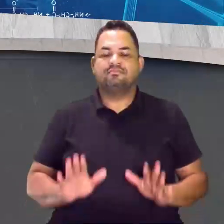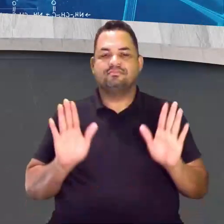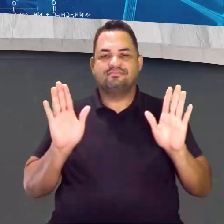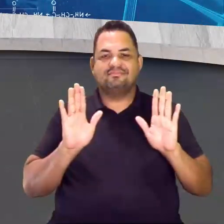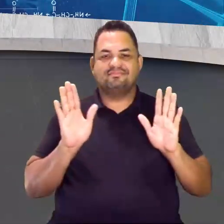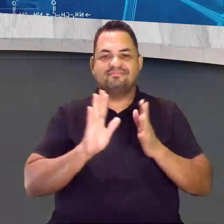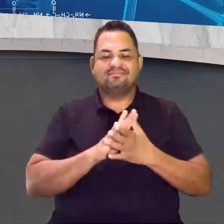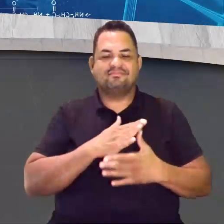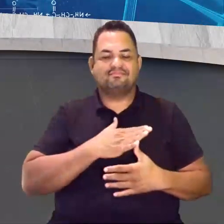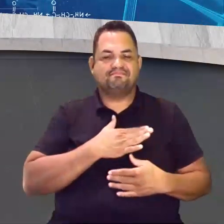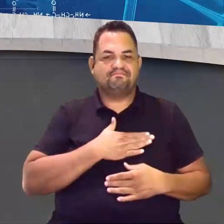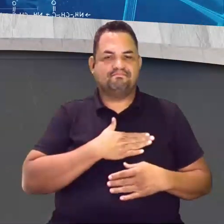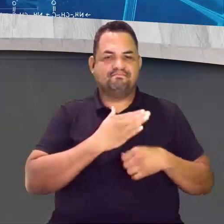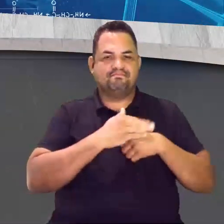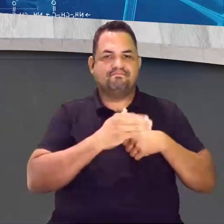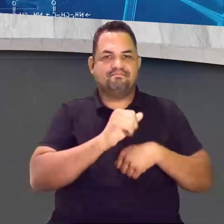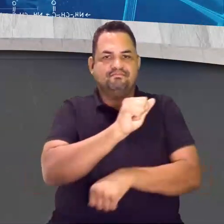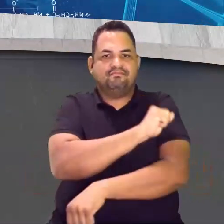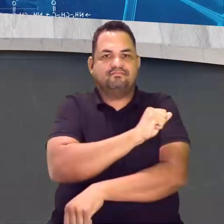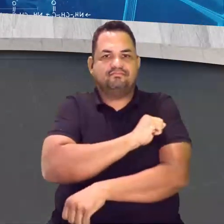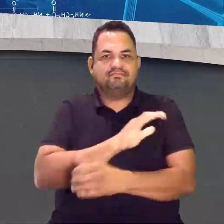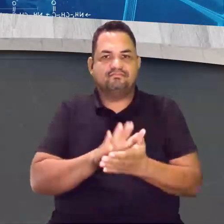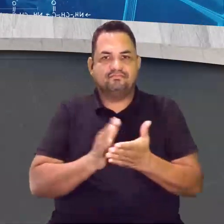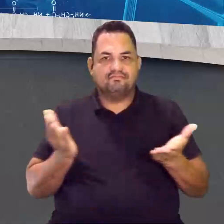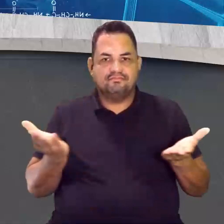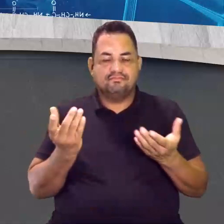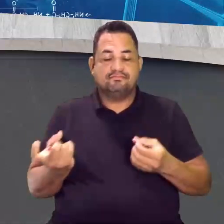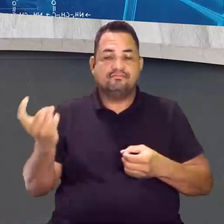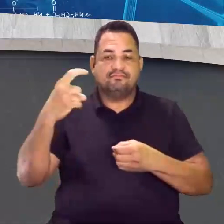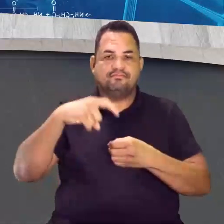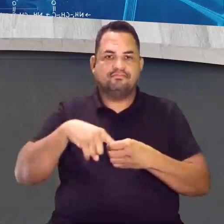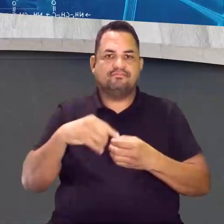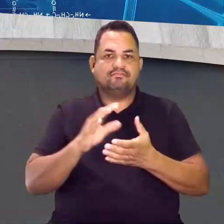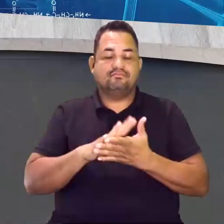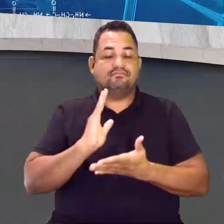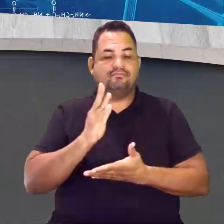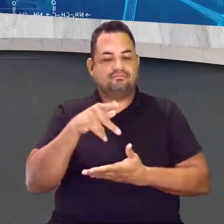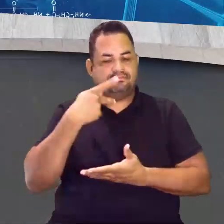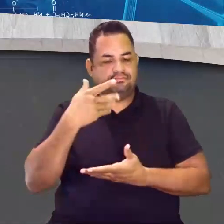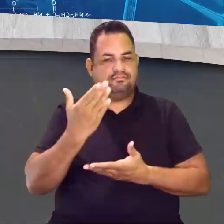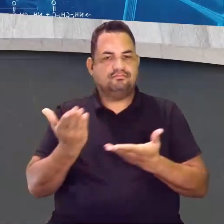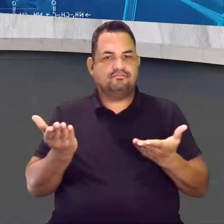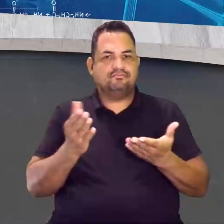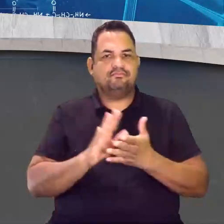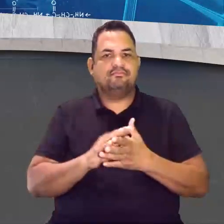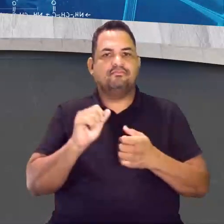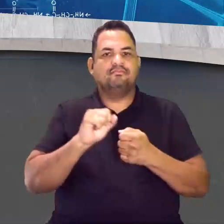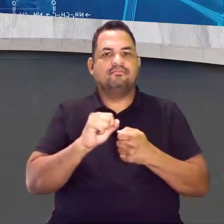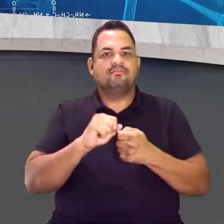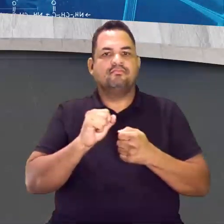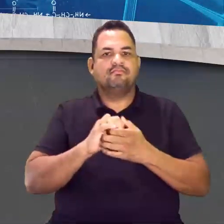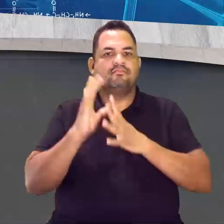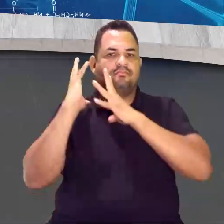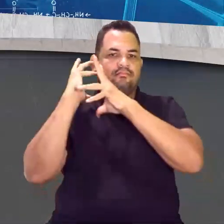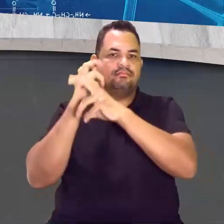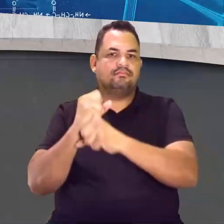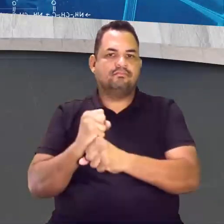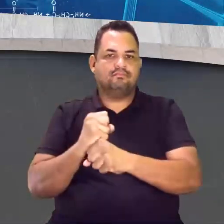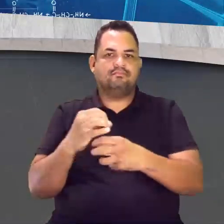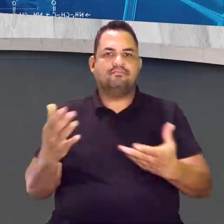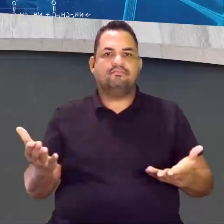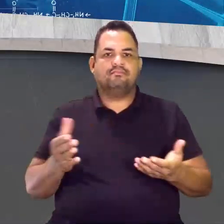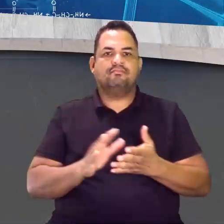Olá, meu caro aluno. Estamos agora de volta, conforme eu falei, para a gente fazer aquela